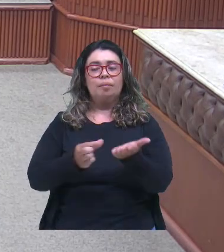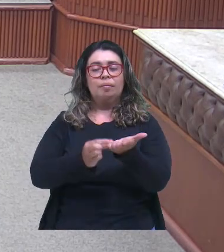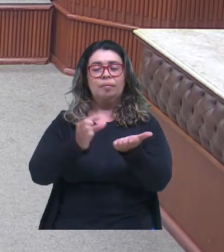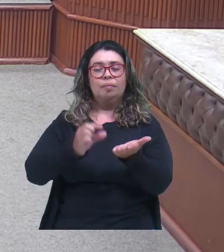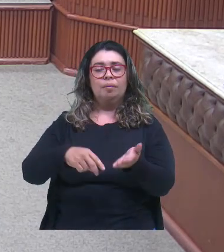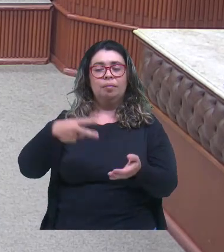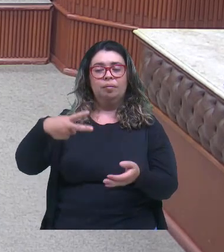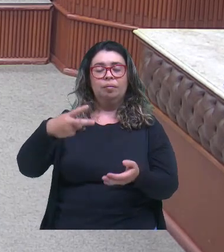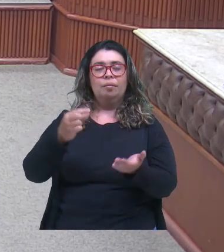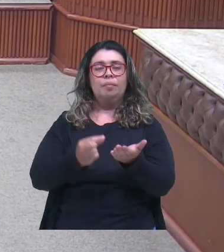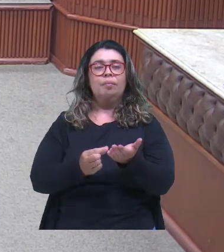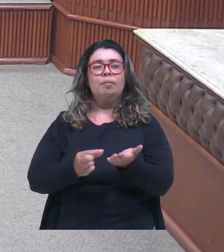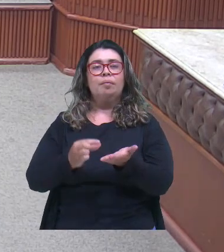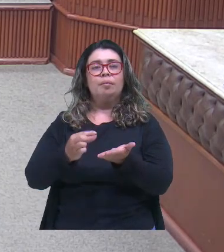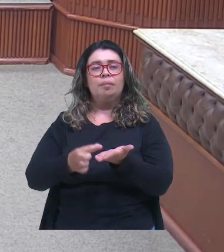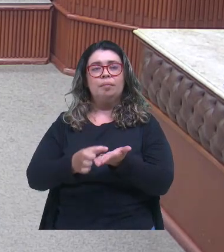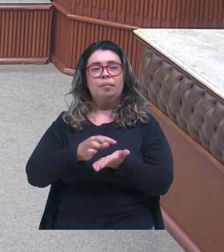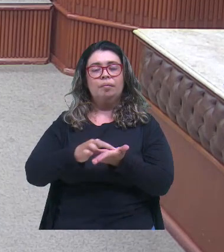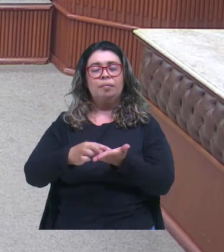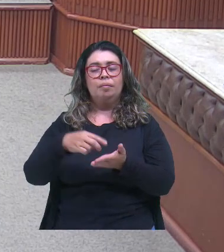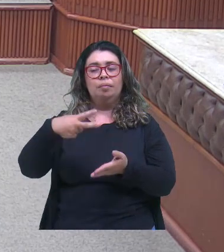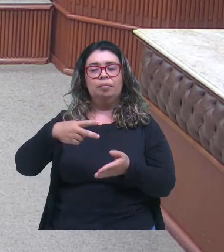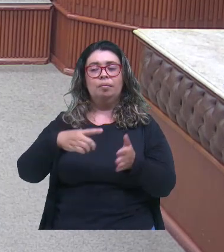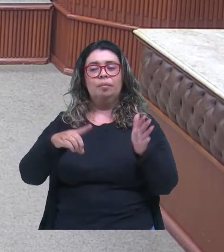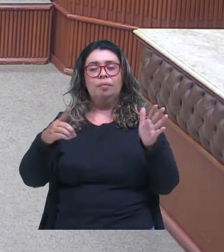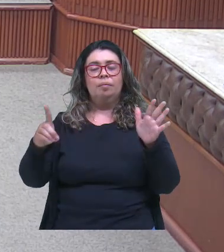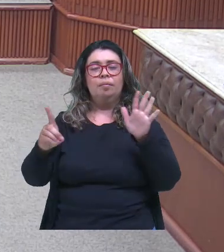do artigo 2º do Decreto Legislativo